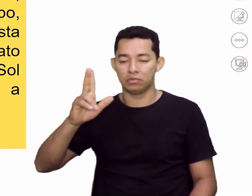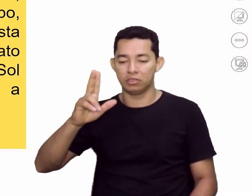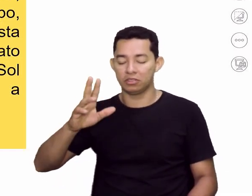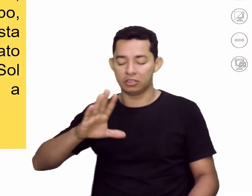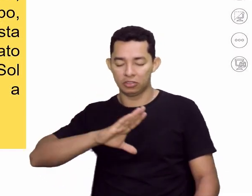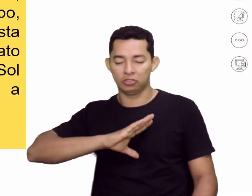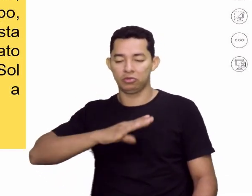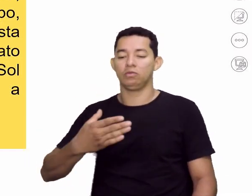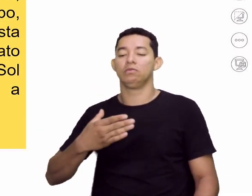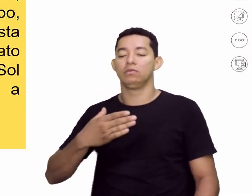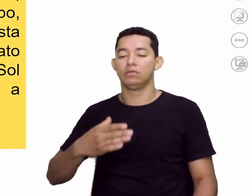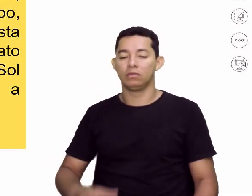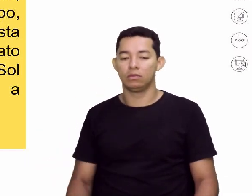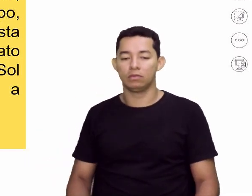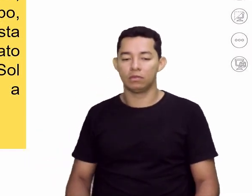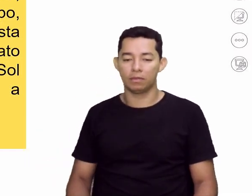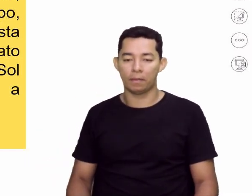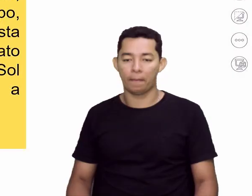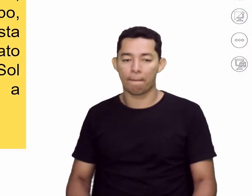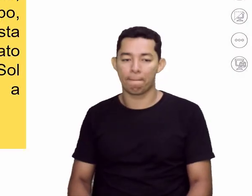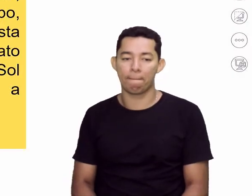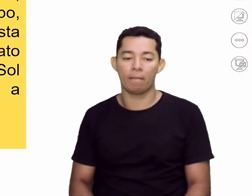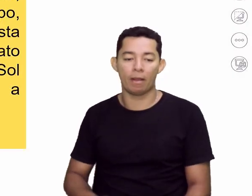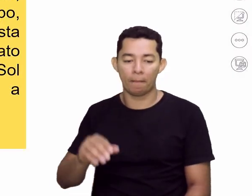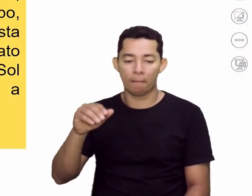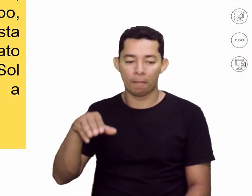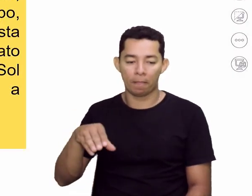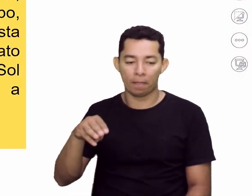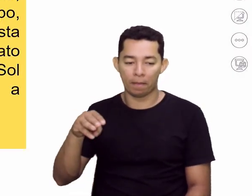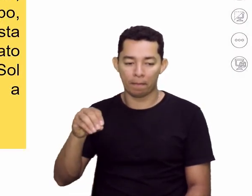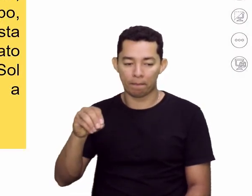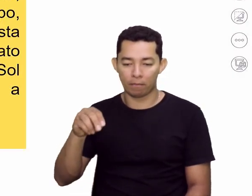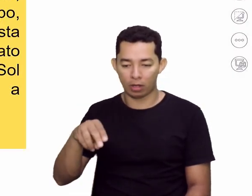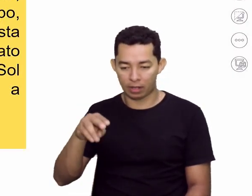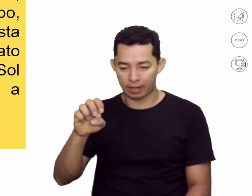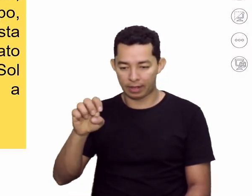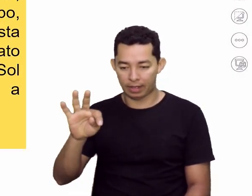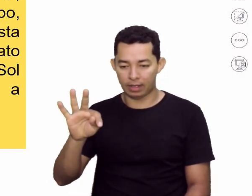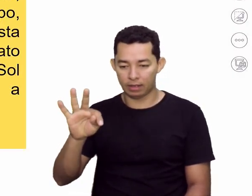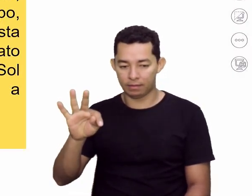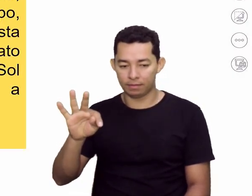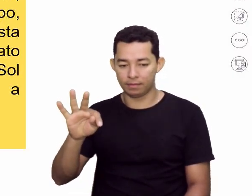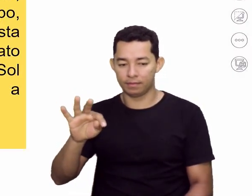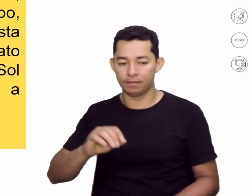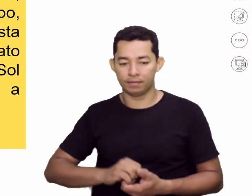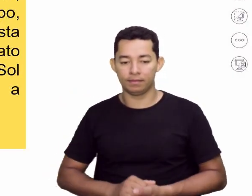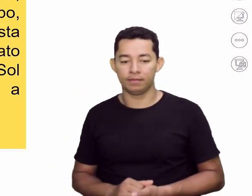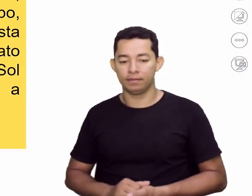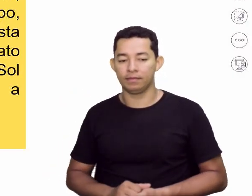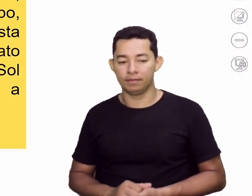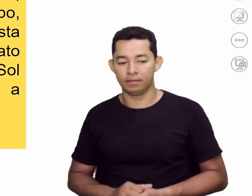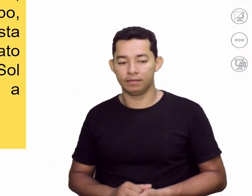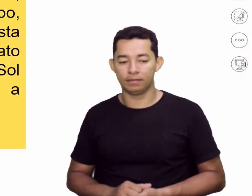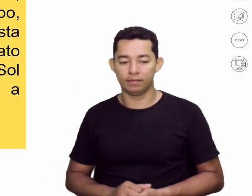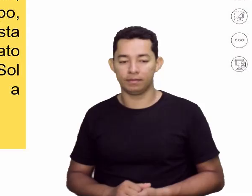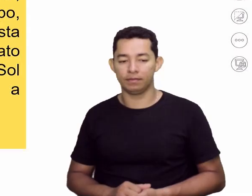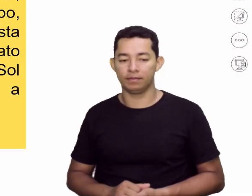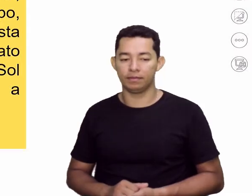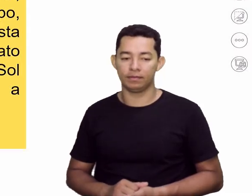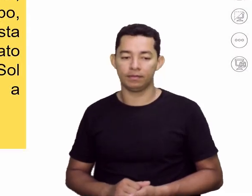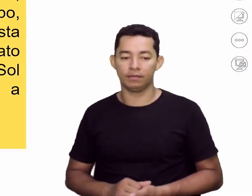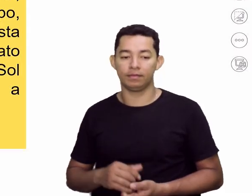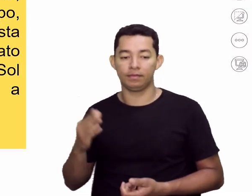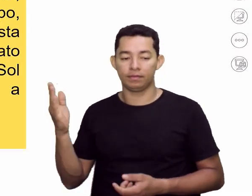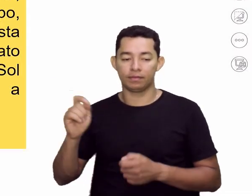viu? Que é o Claude Monet. O Claude Monet, ele fez esse quadro